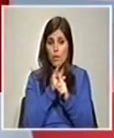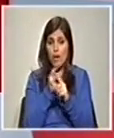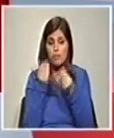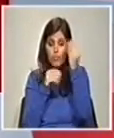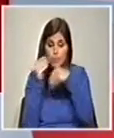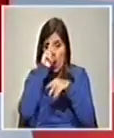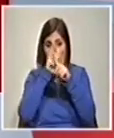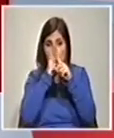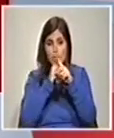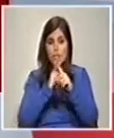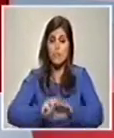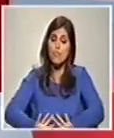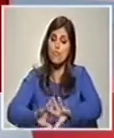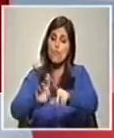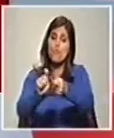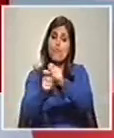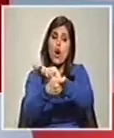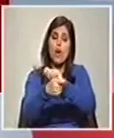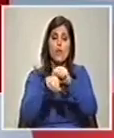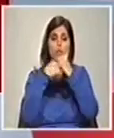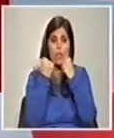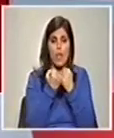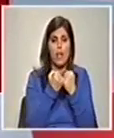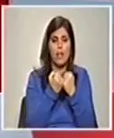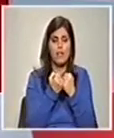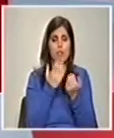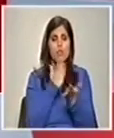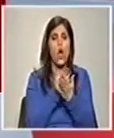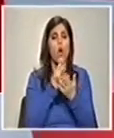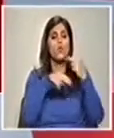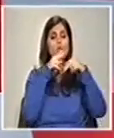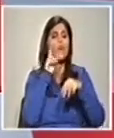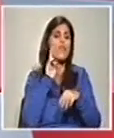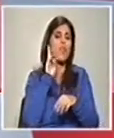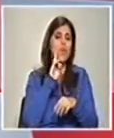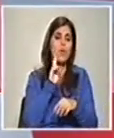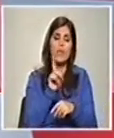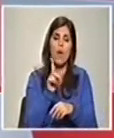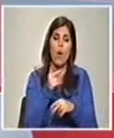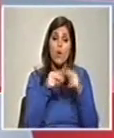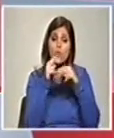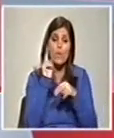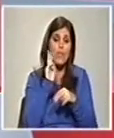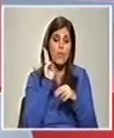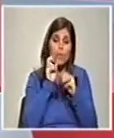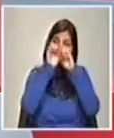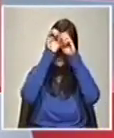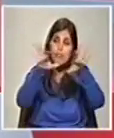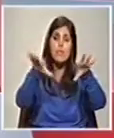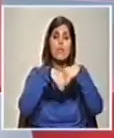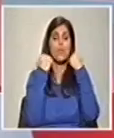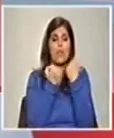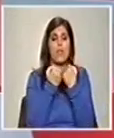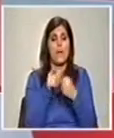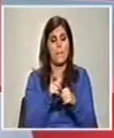o propósito de melhorar a sociedade. Mais do que construir valor e nos apropriarmos de valor, é construir valor para a sociedade. Uhum. E